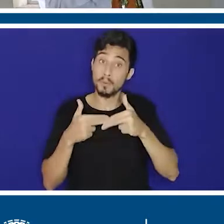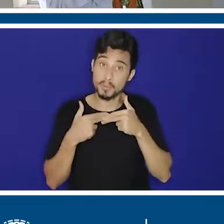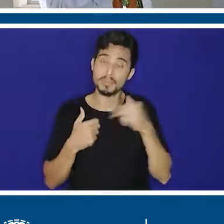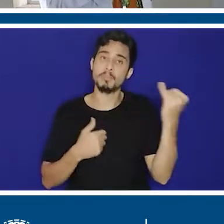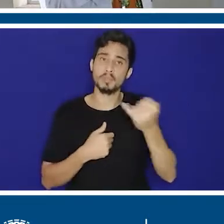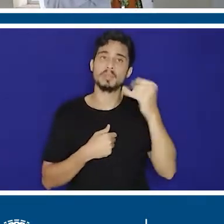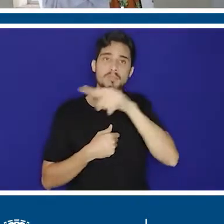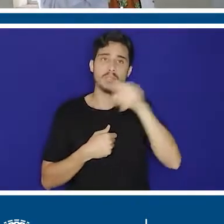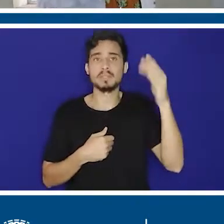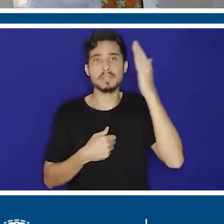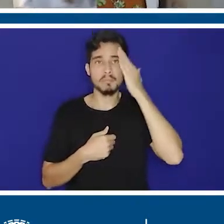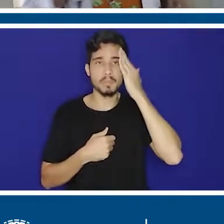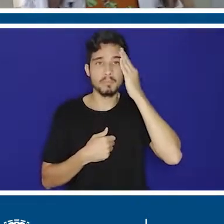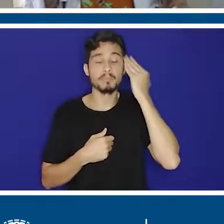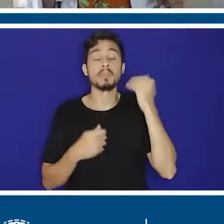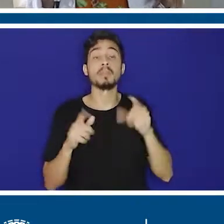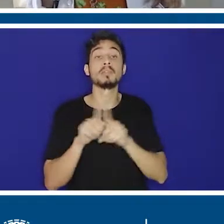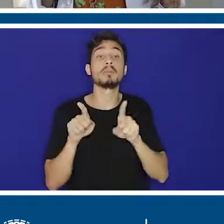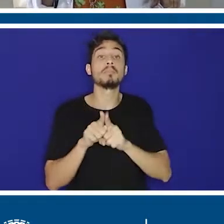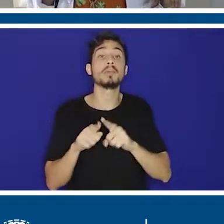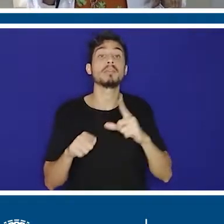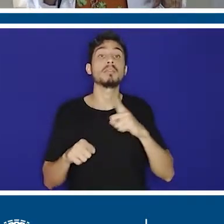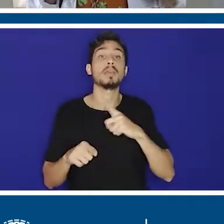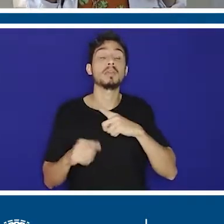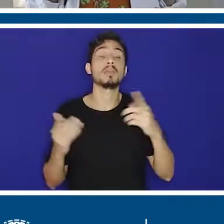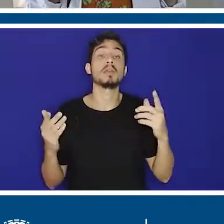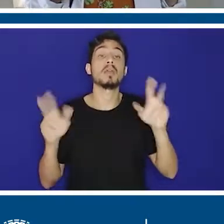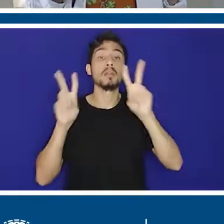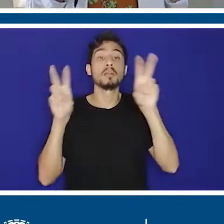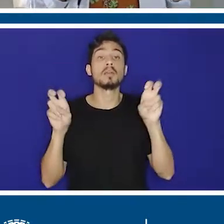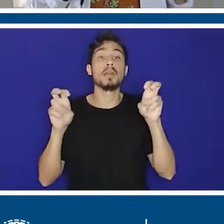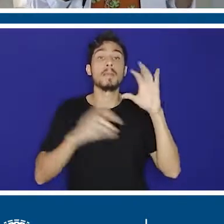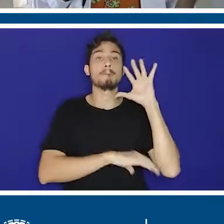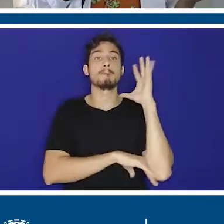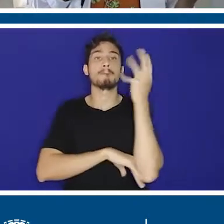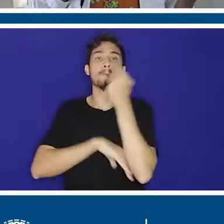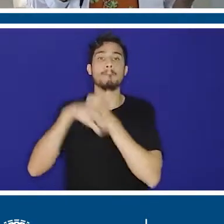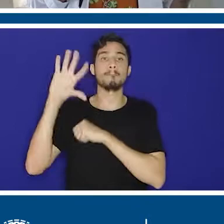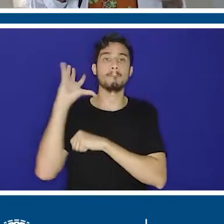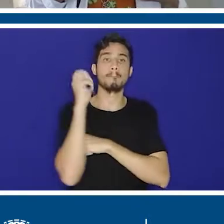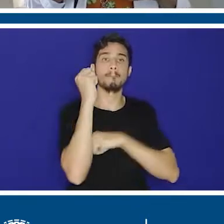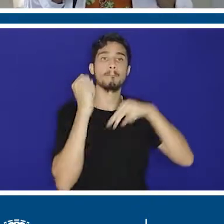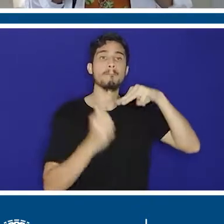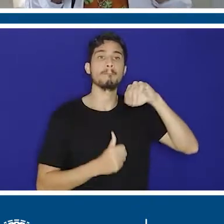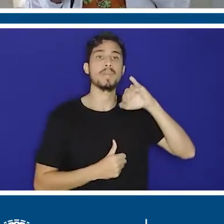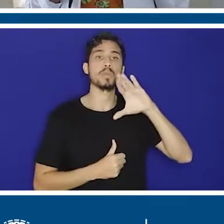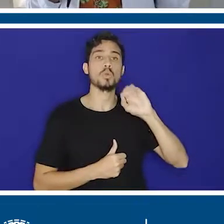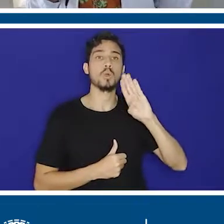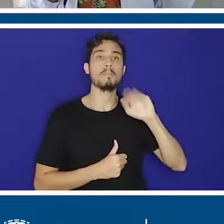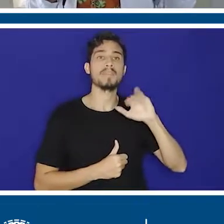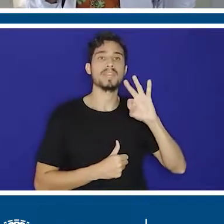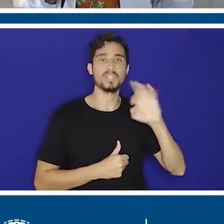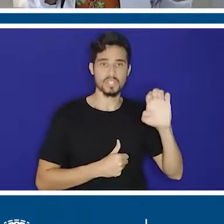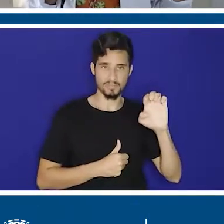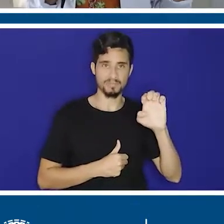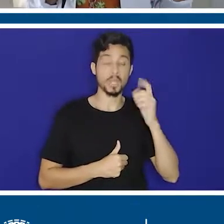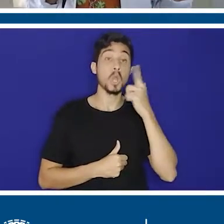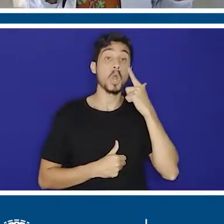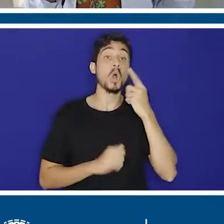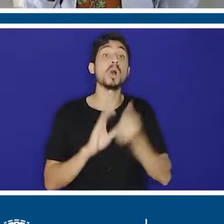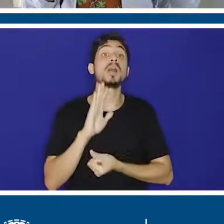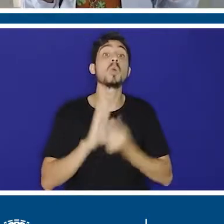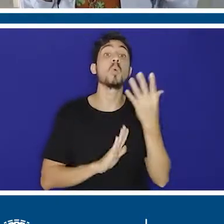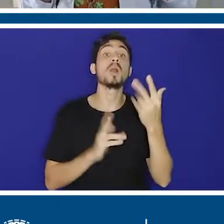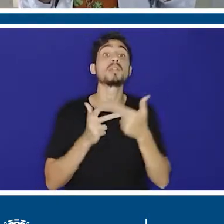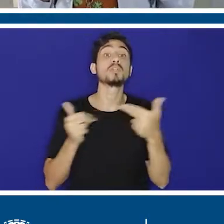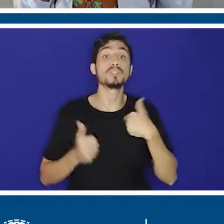no final ali o meio ambiente, né? Então o meio ambiente influencia muito. Então olha quantas coisas eu falei